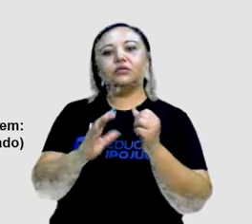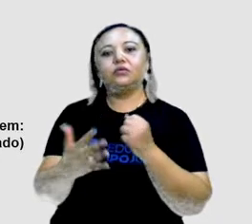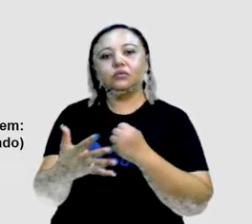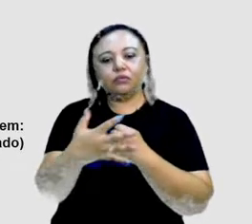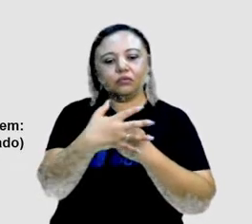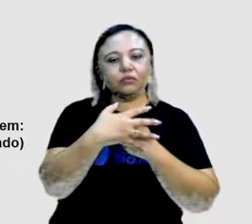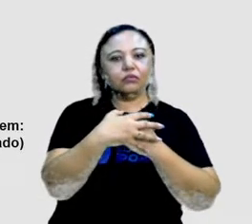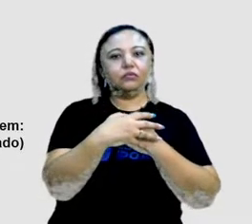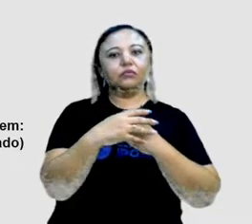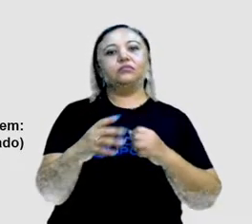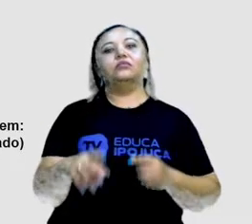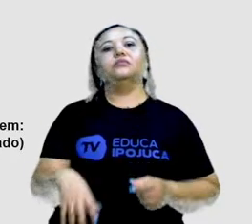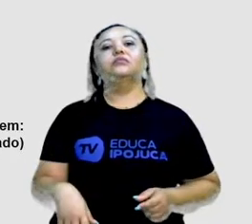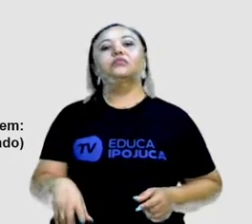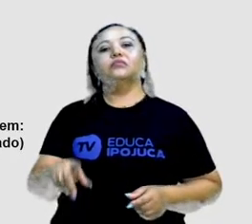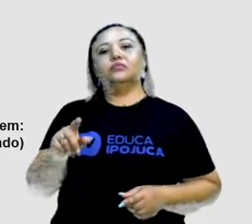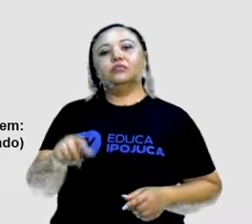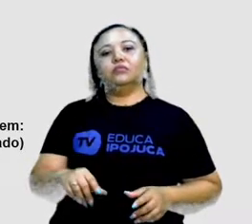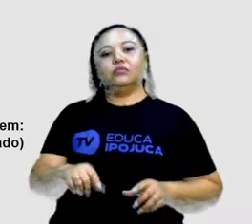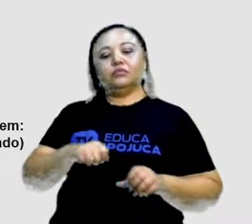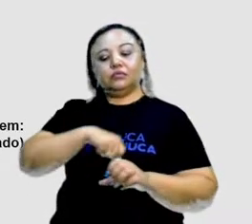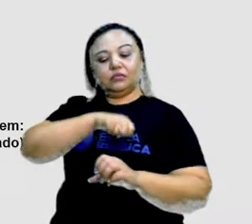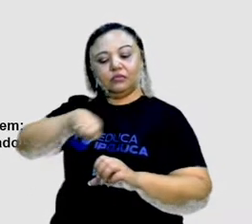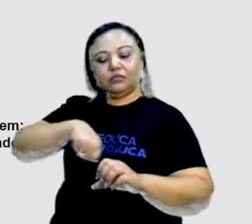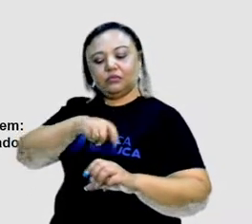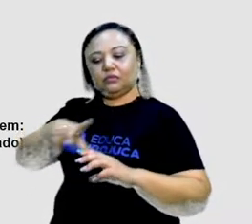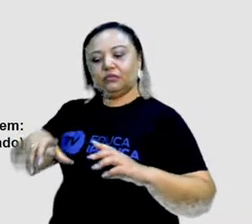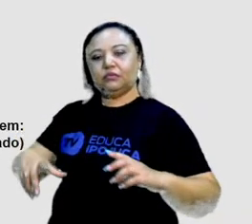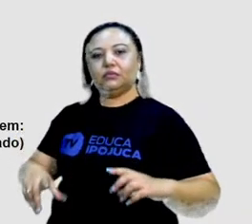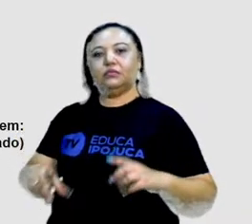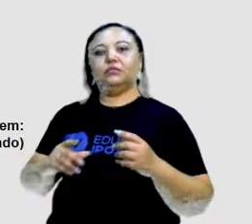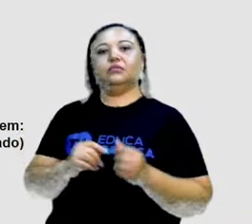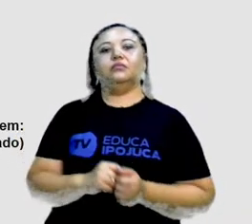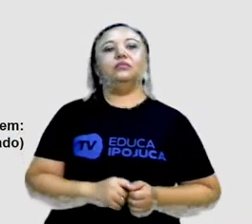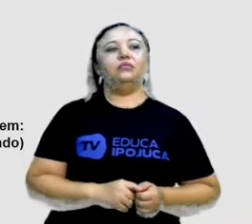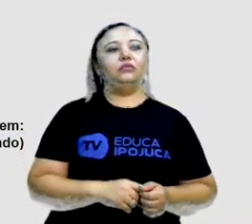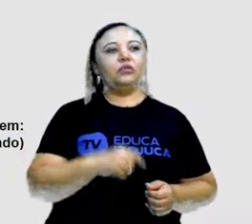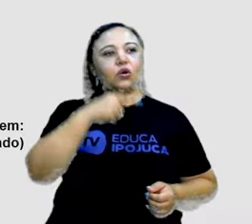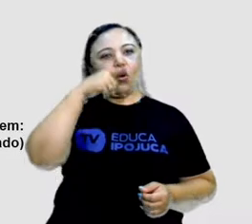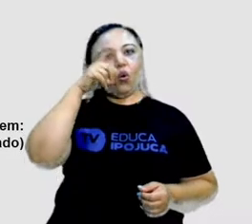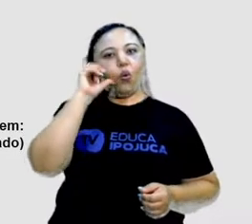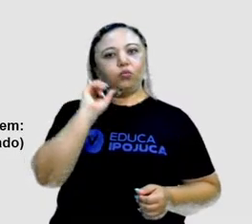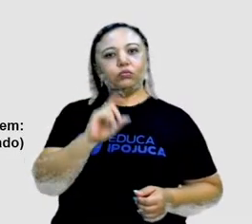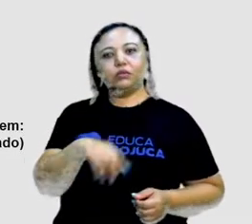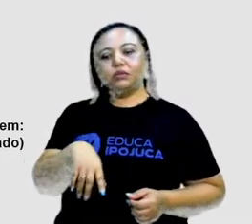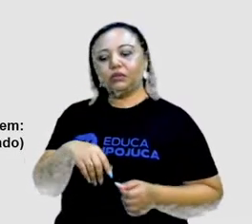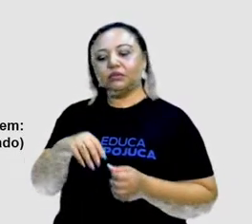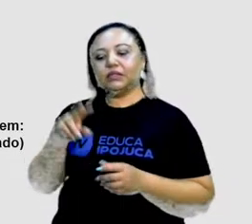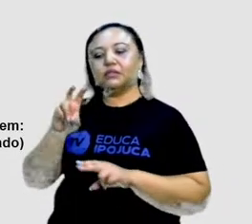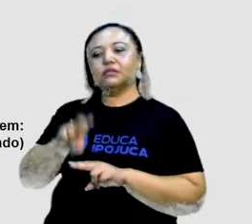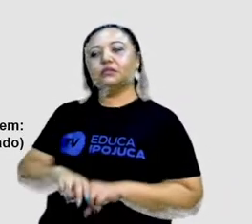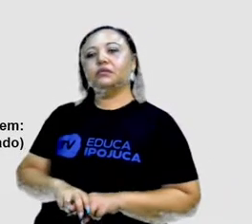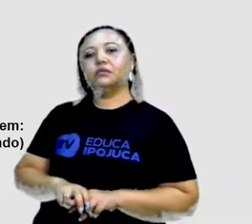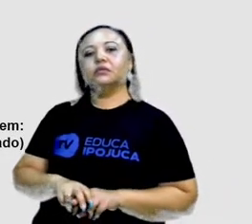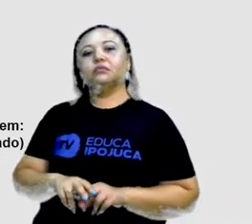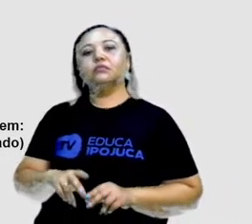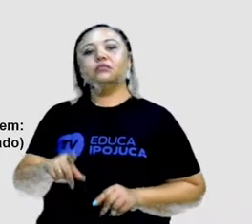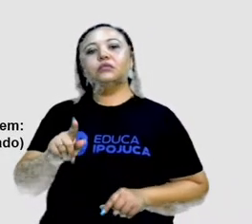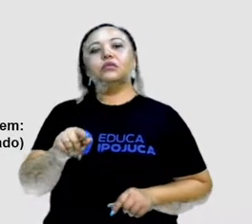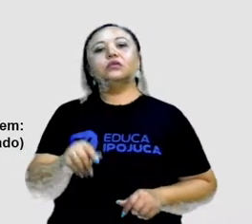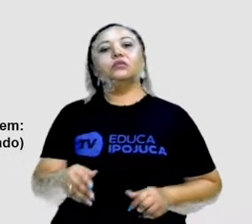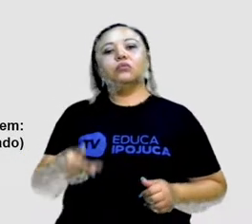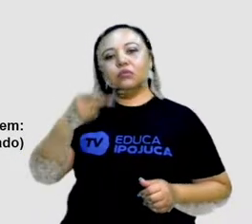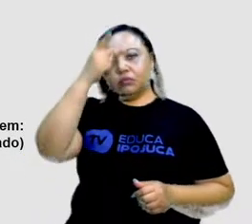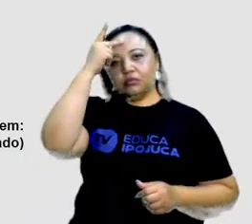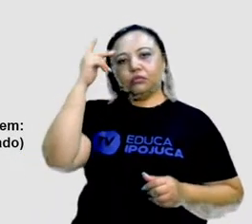ouvir a conversa de minha mãe com as outras pessoas. E por acaso eu estava ontem, tranquilamente sentada no meu cantinho secreto, quando